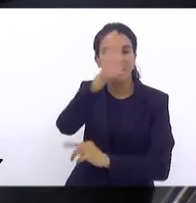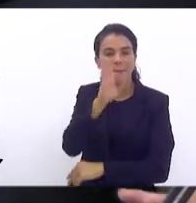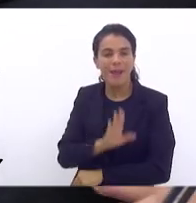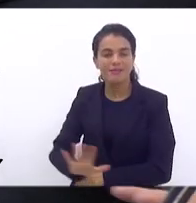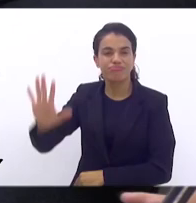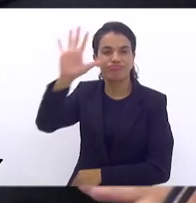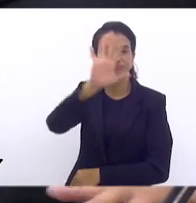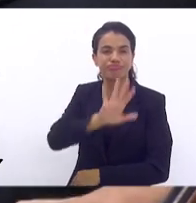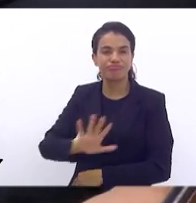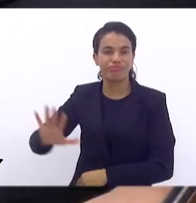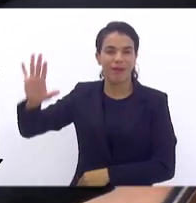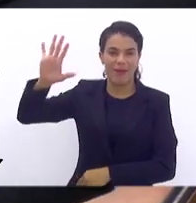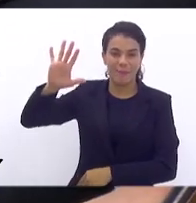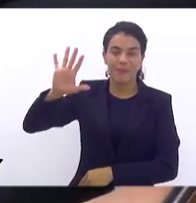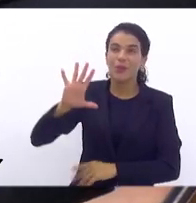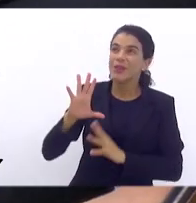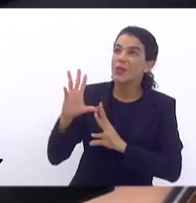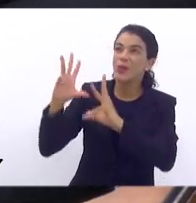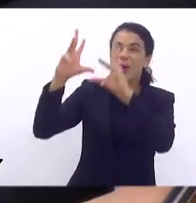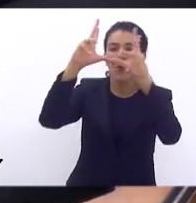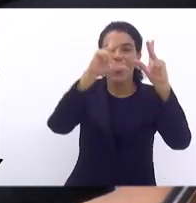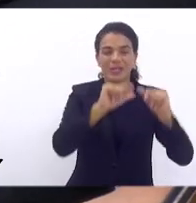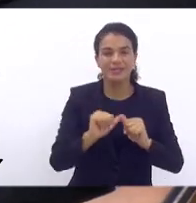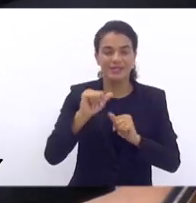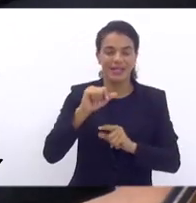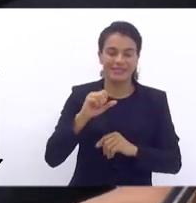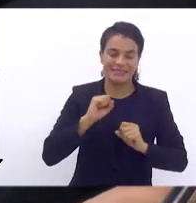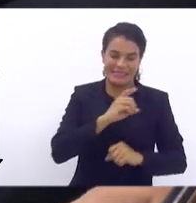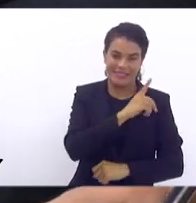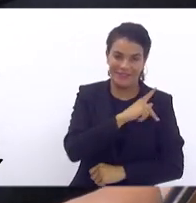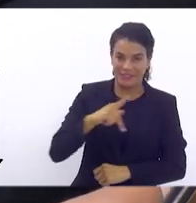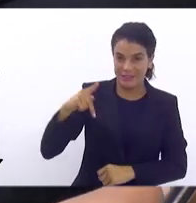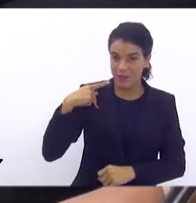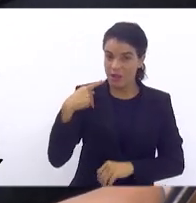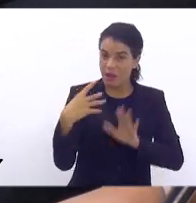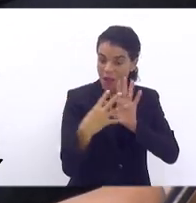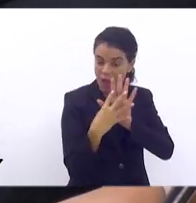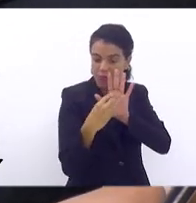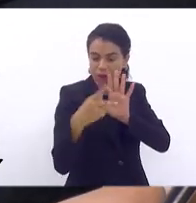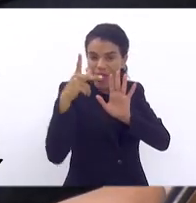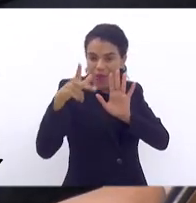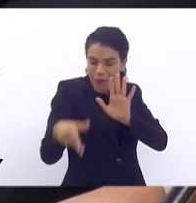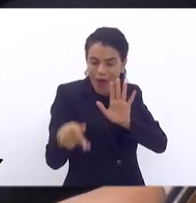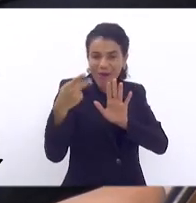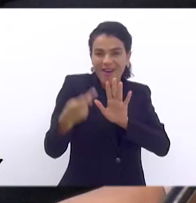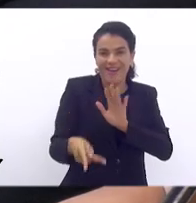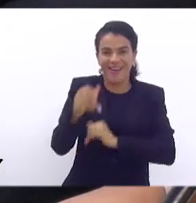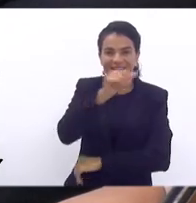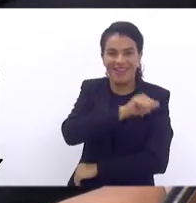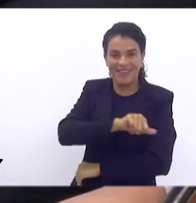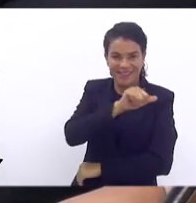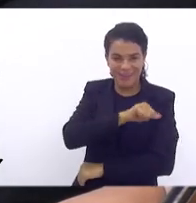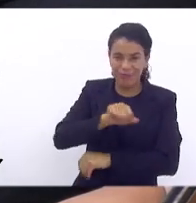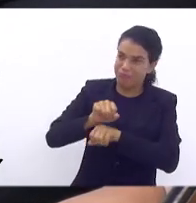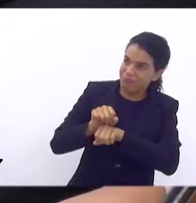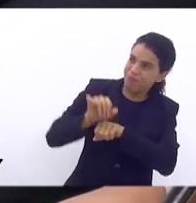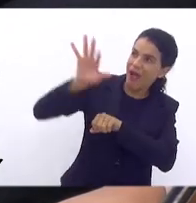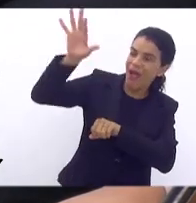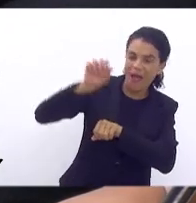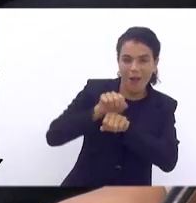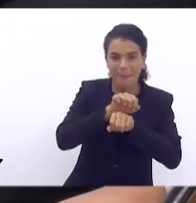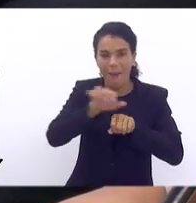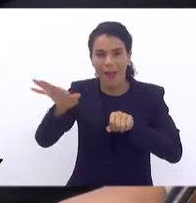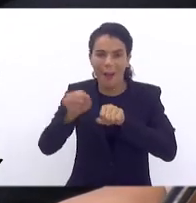inteiro todas as defensorias criaram órgãos nos moldes o núcleo daqui do Rio de Janeiro né e ele foi criado